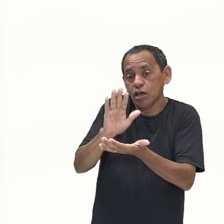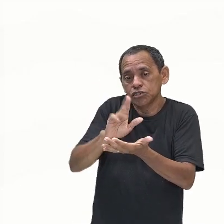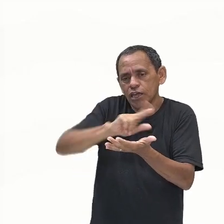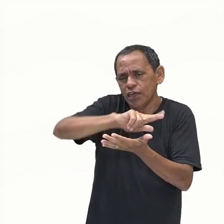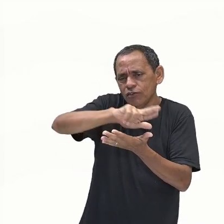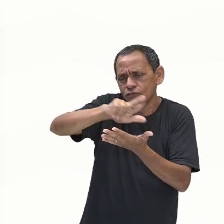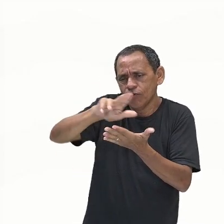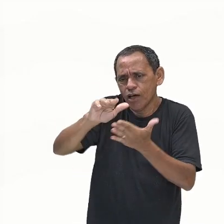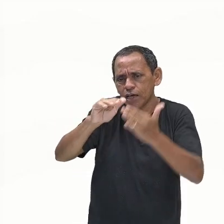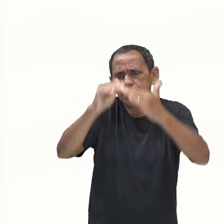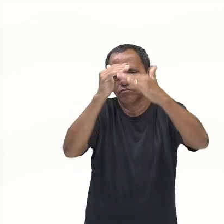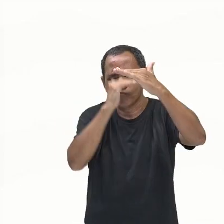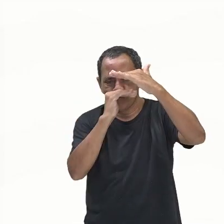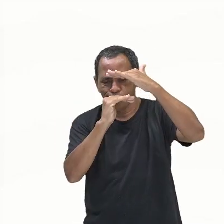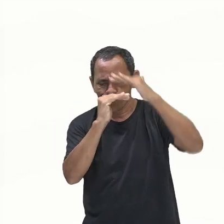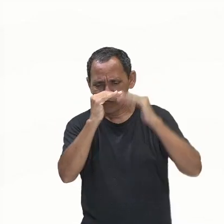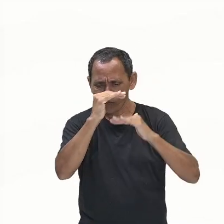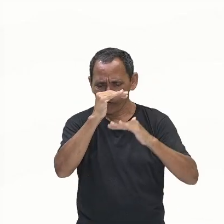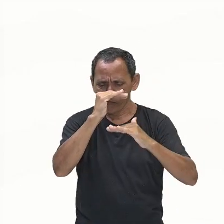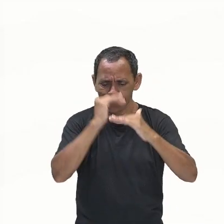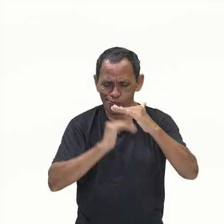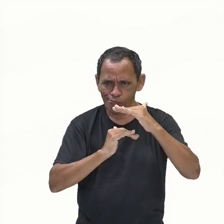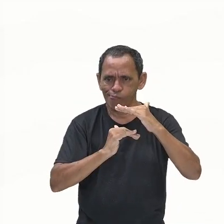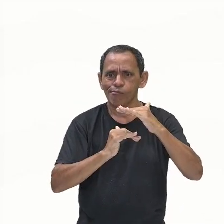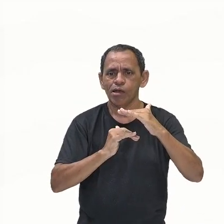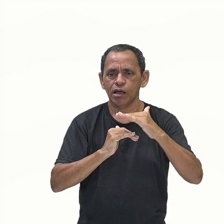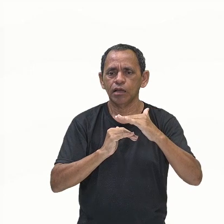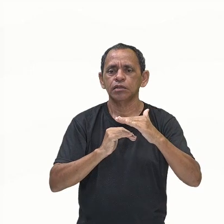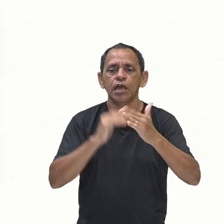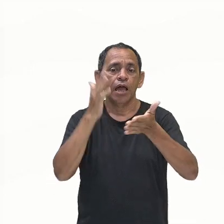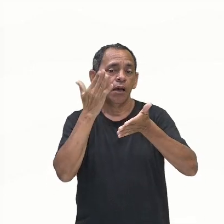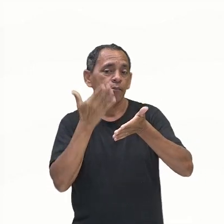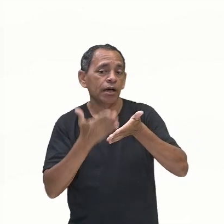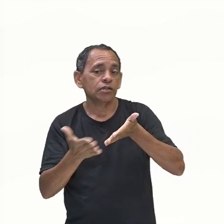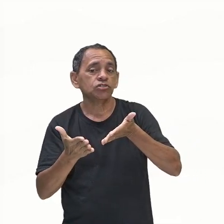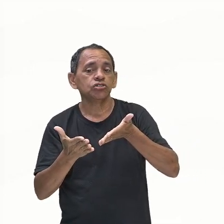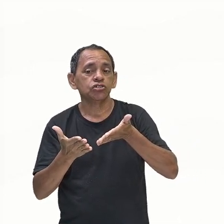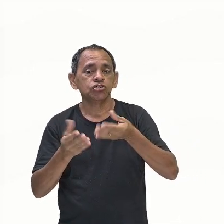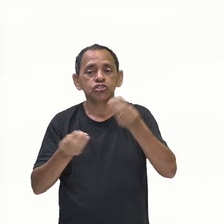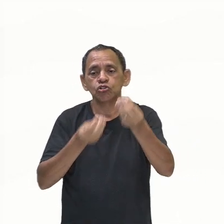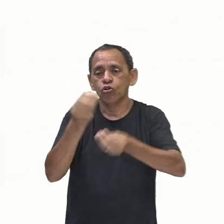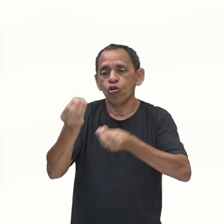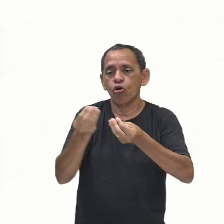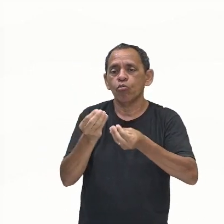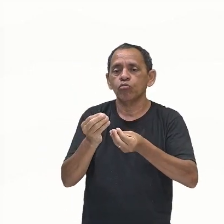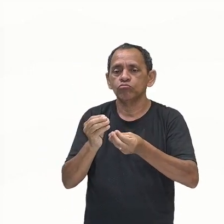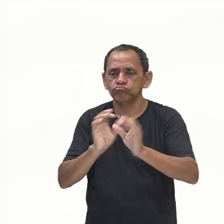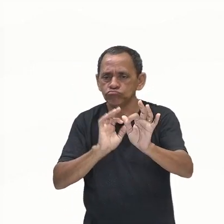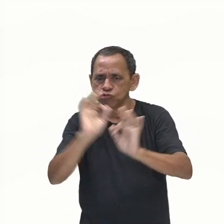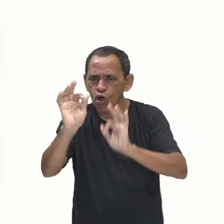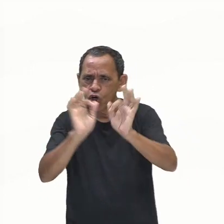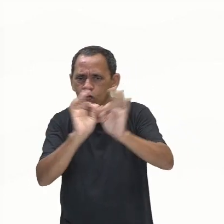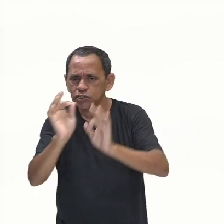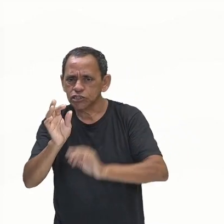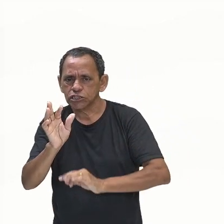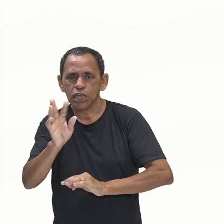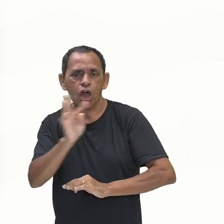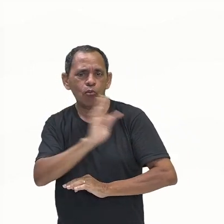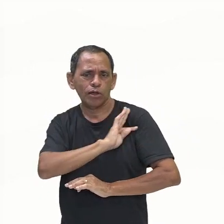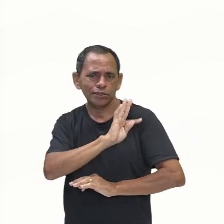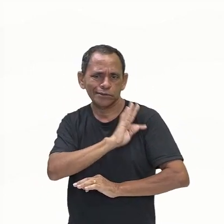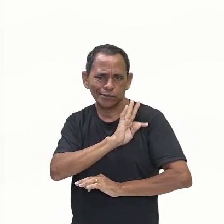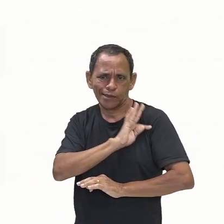a partir de uma determinada composição, ele permitiu que a gente, através de uma técnica de